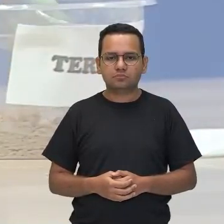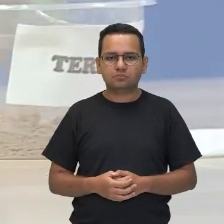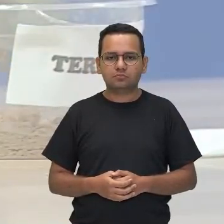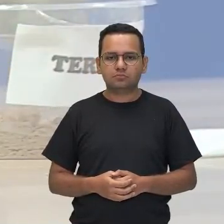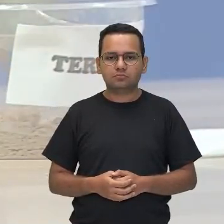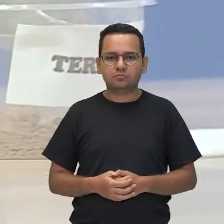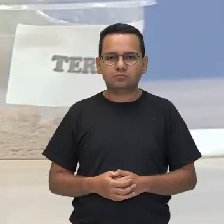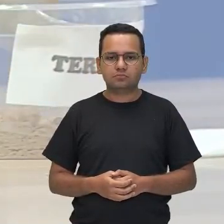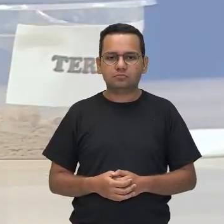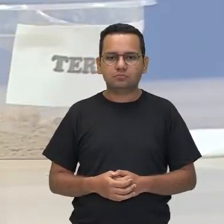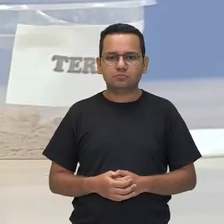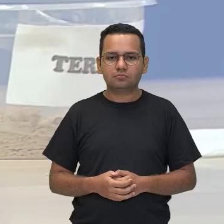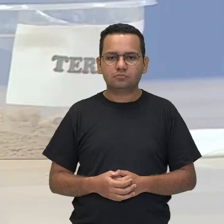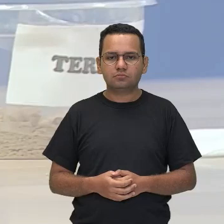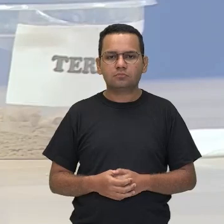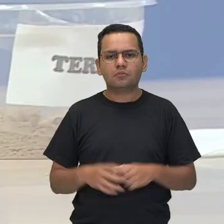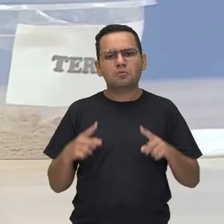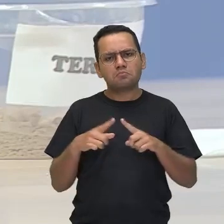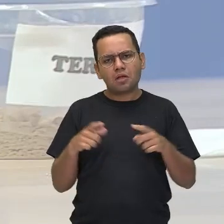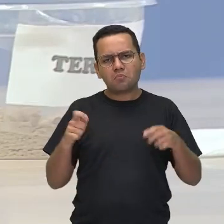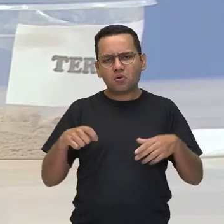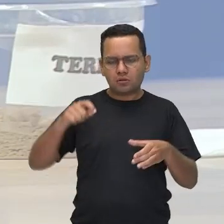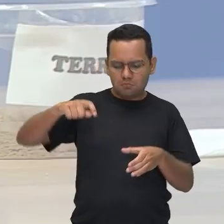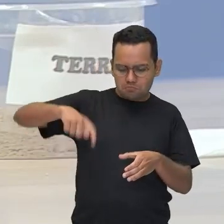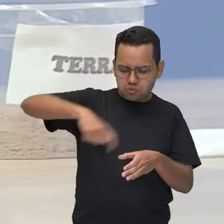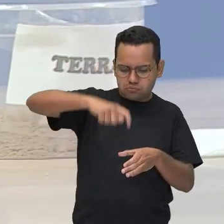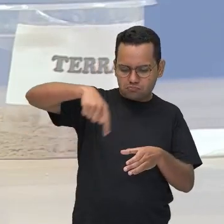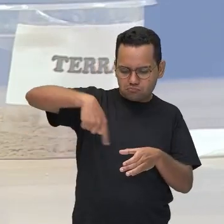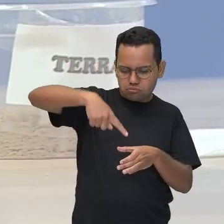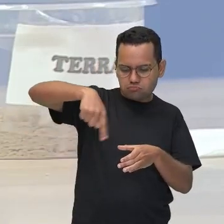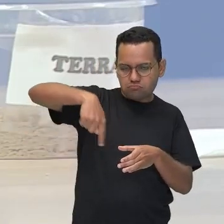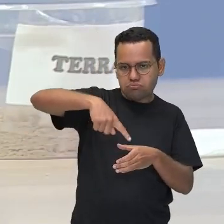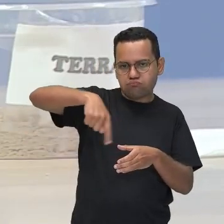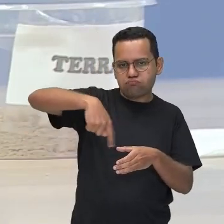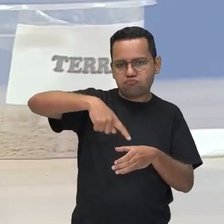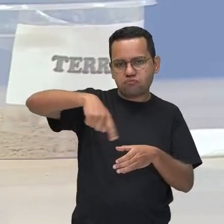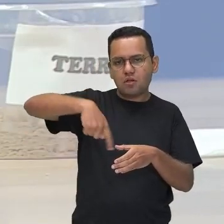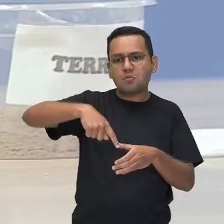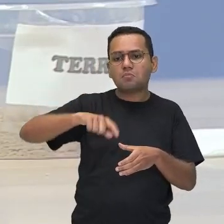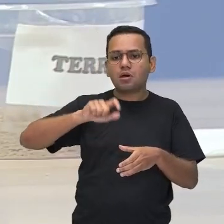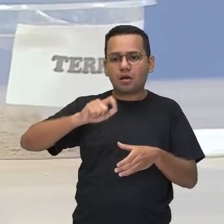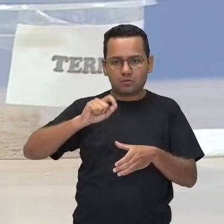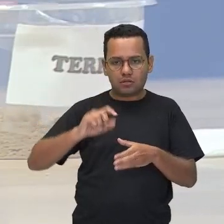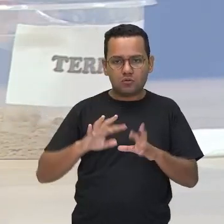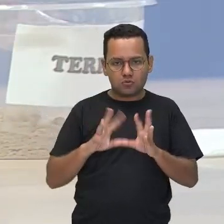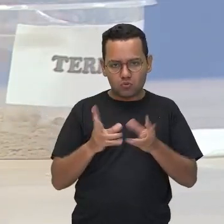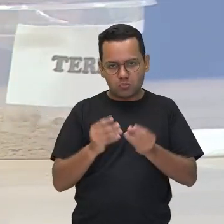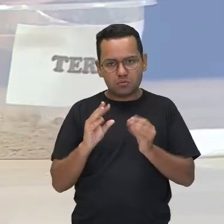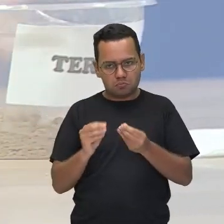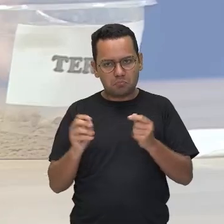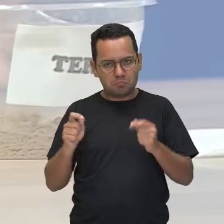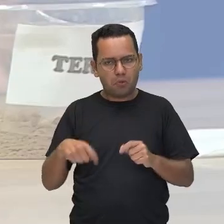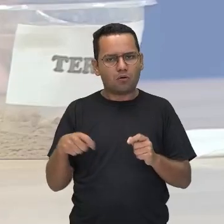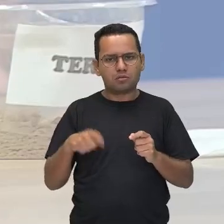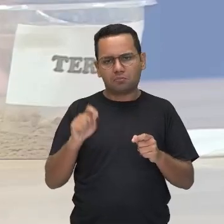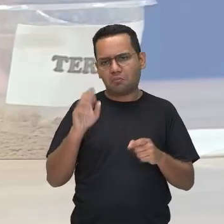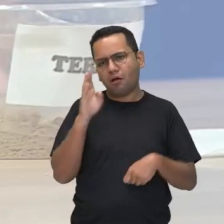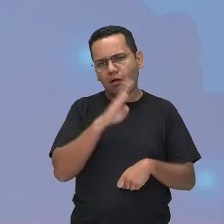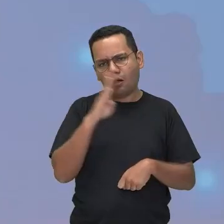A gente sempre costuma misturar um pouquinho, né, para que esses componentes entrem em contato.